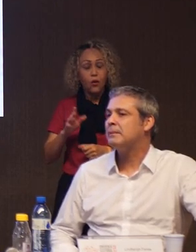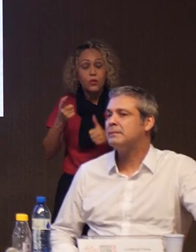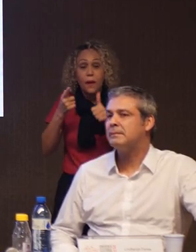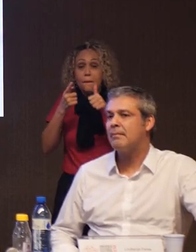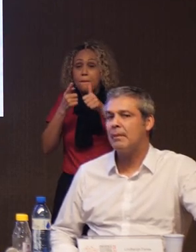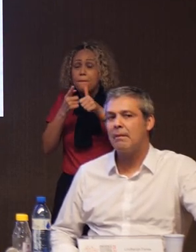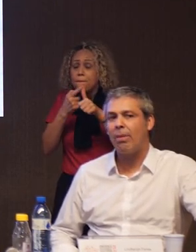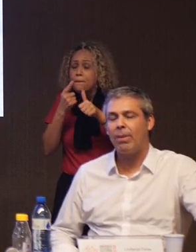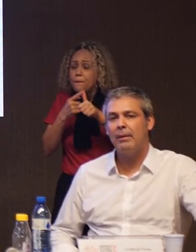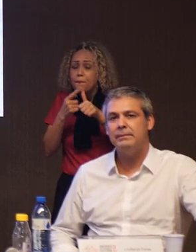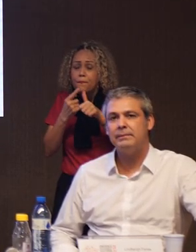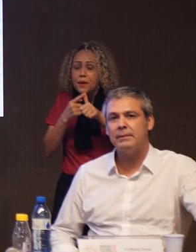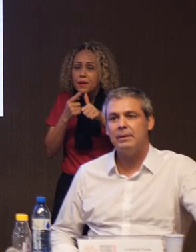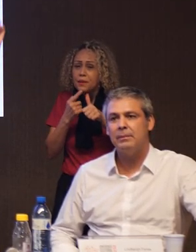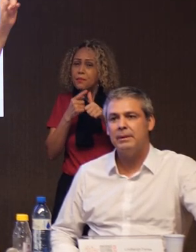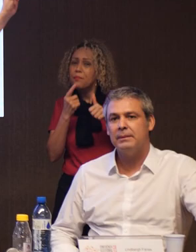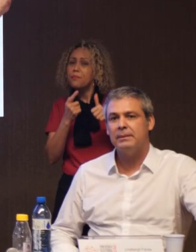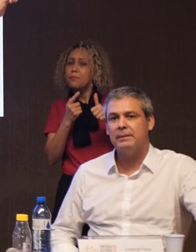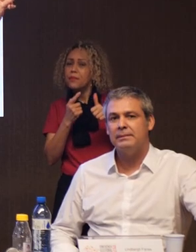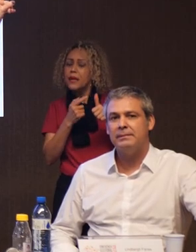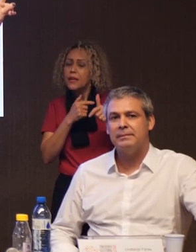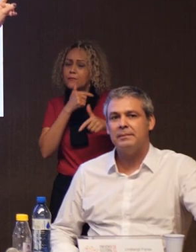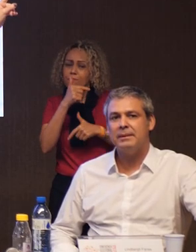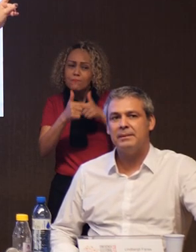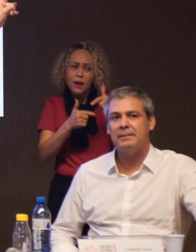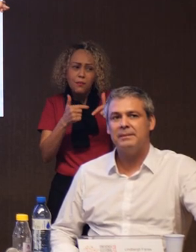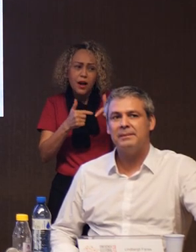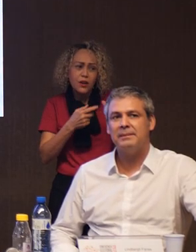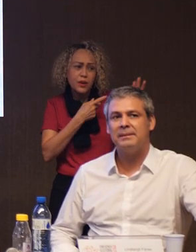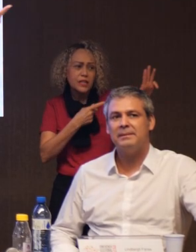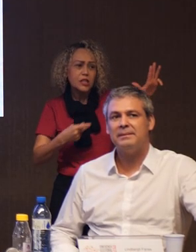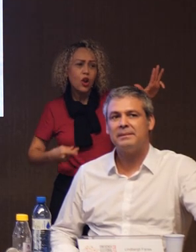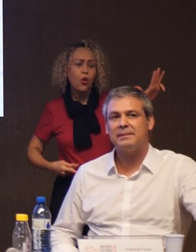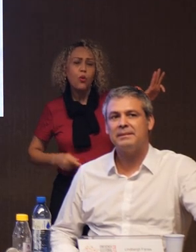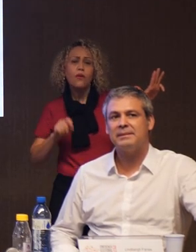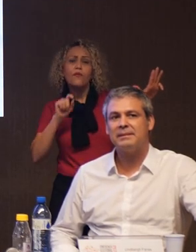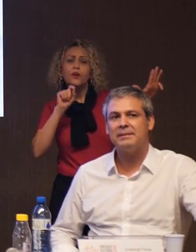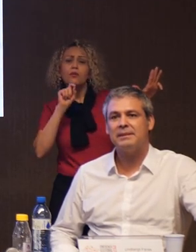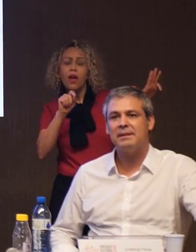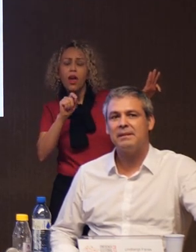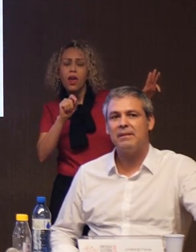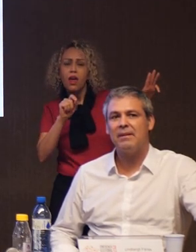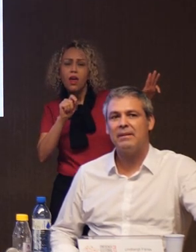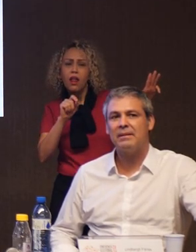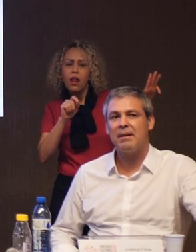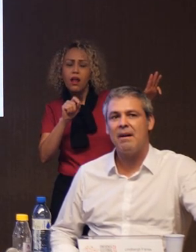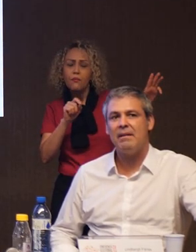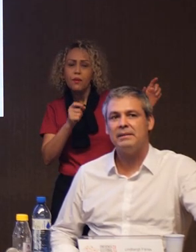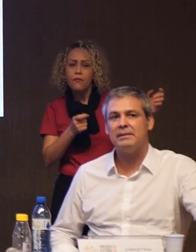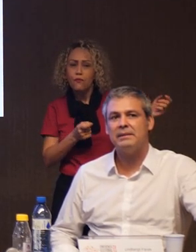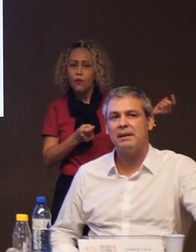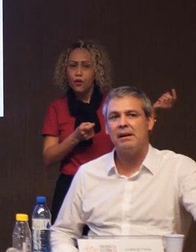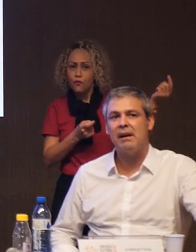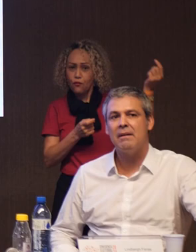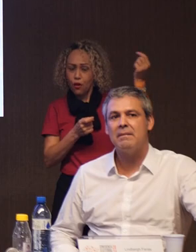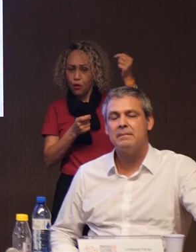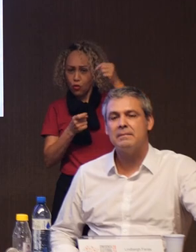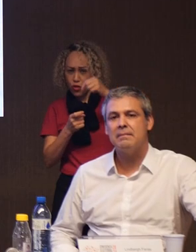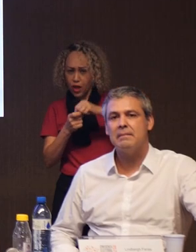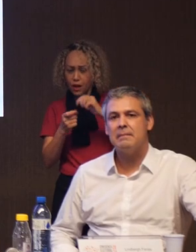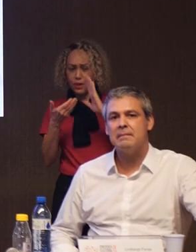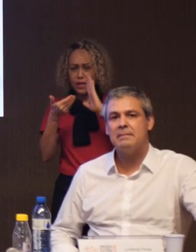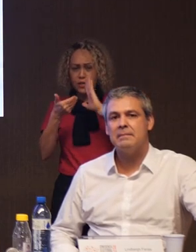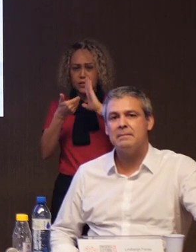primeiras atitudes do presidente Lula foi enviar para a Câmara dos Deputados a reversão da lei